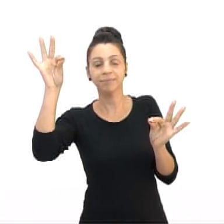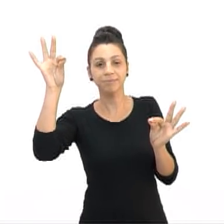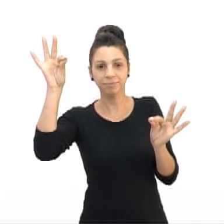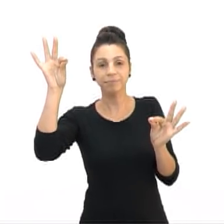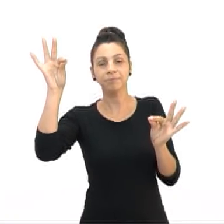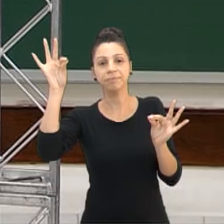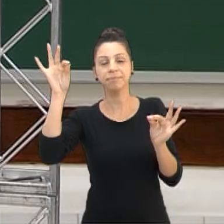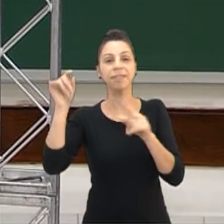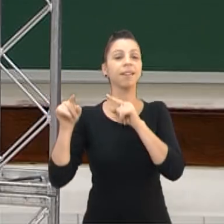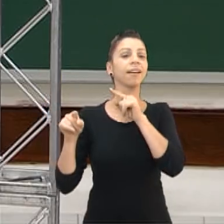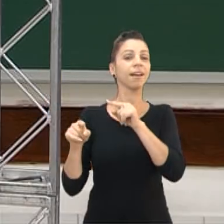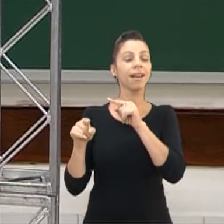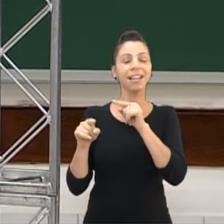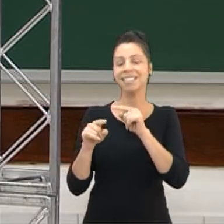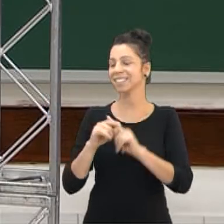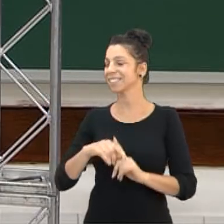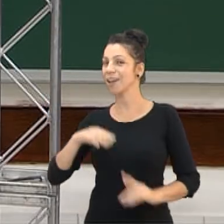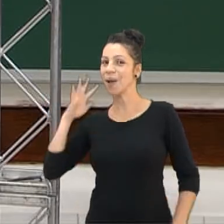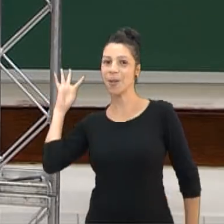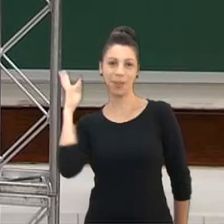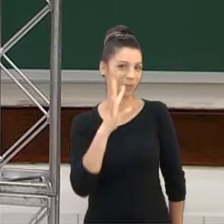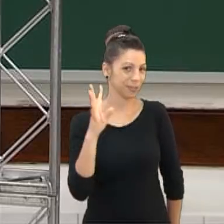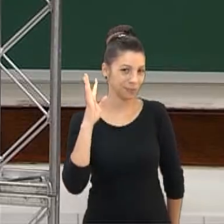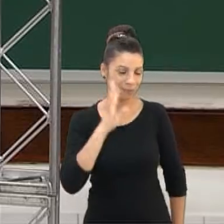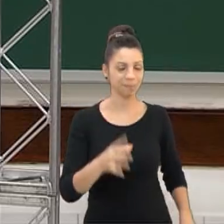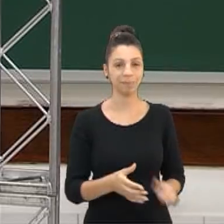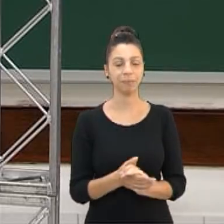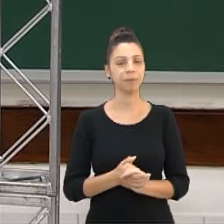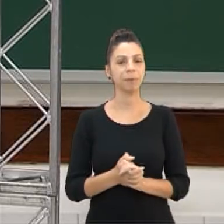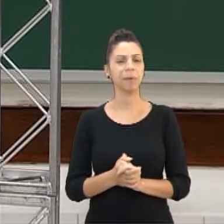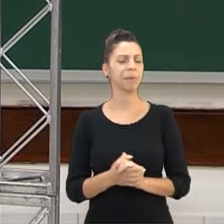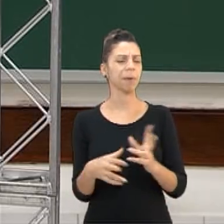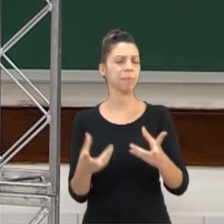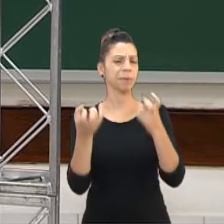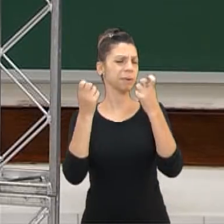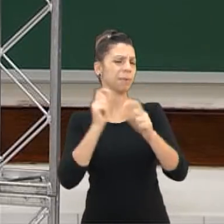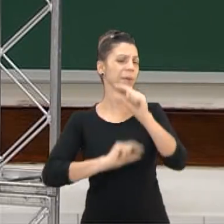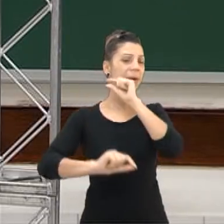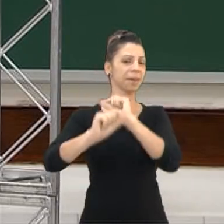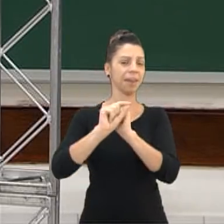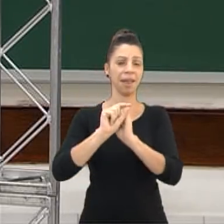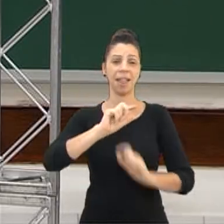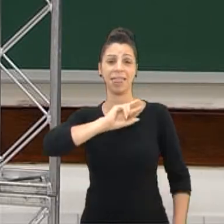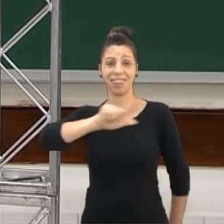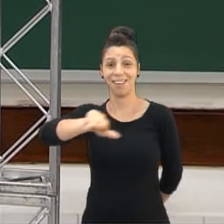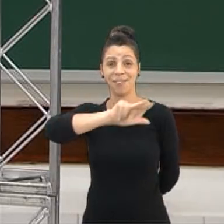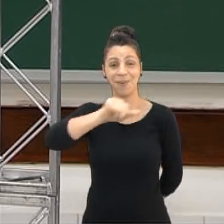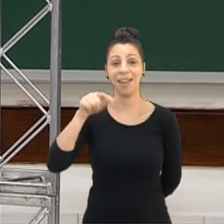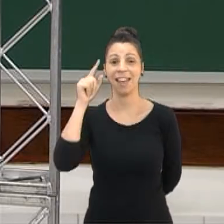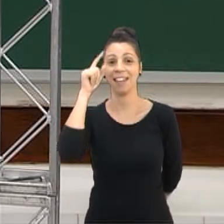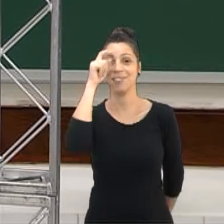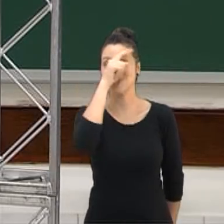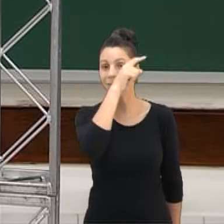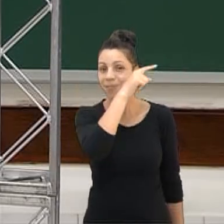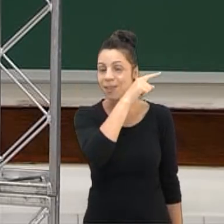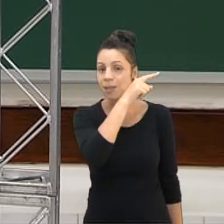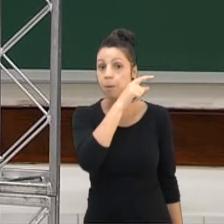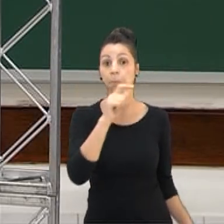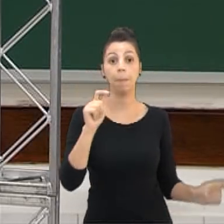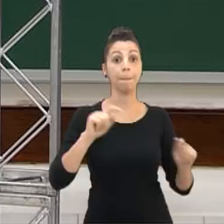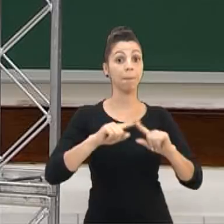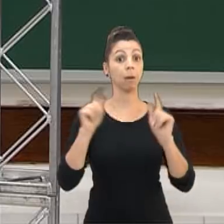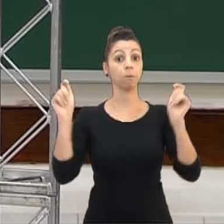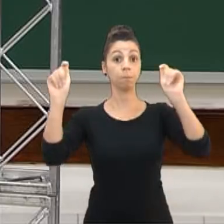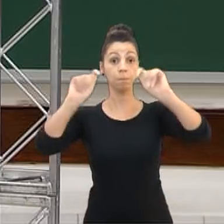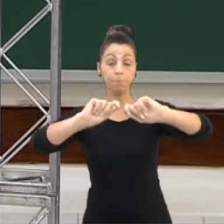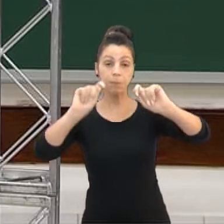circunferência. Isso é demais! Vocês vão perceber que não é tão difícil assim, mas precisa ter um olhar